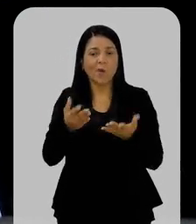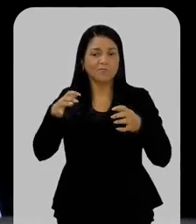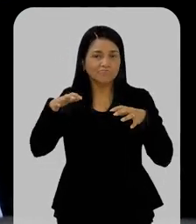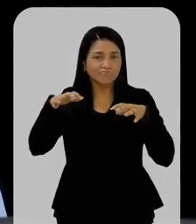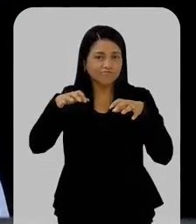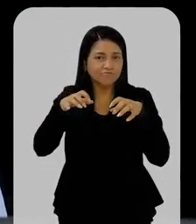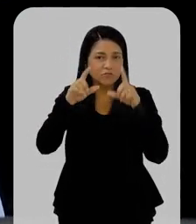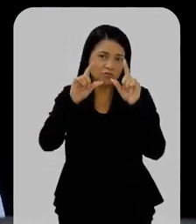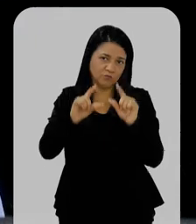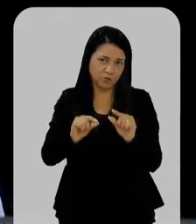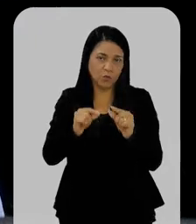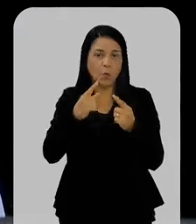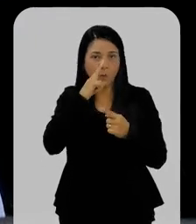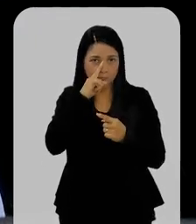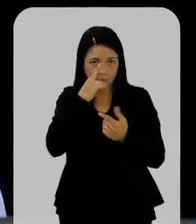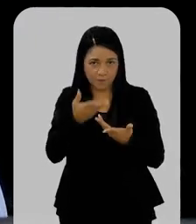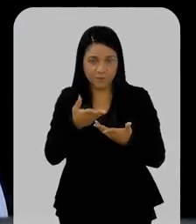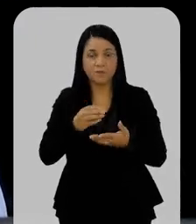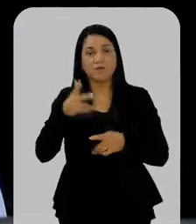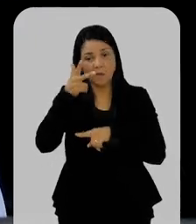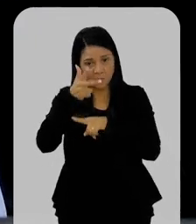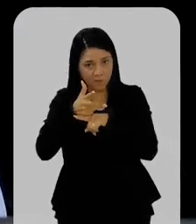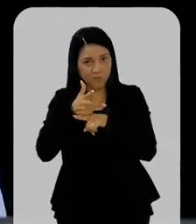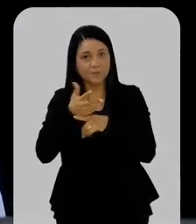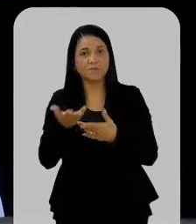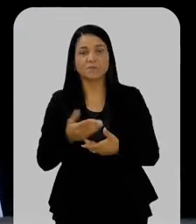assim. Vamos rodar esse vídeo para a gente poder assistir aqui agora.